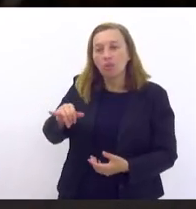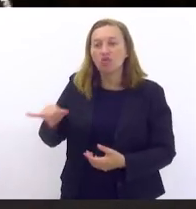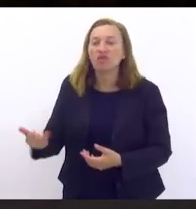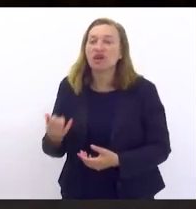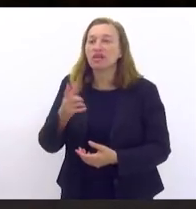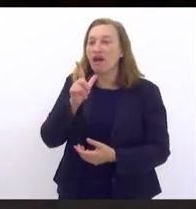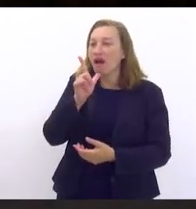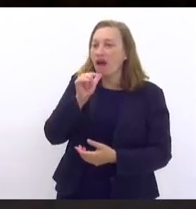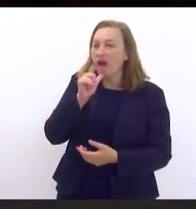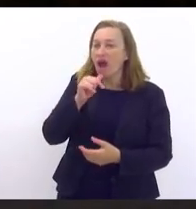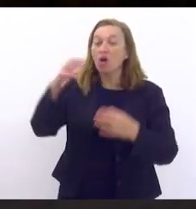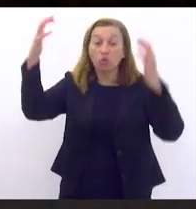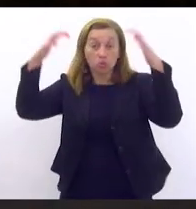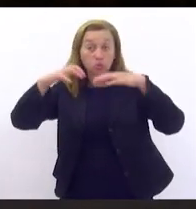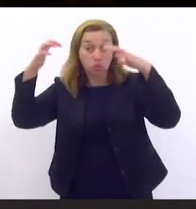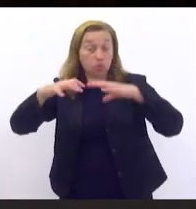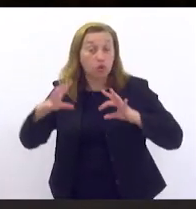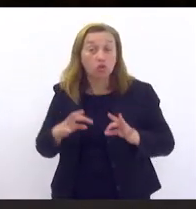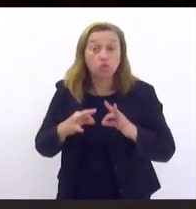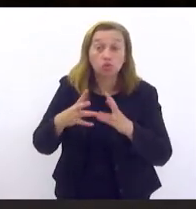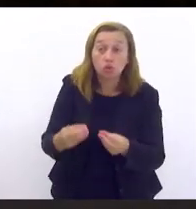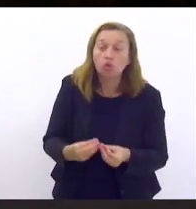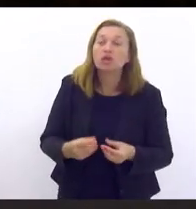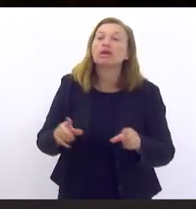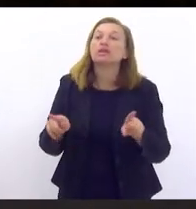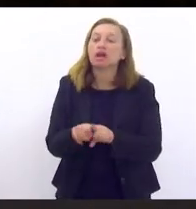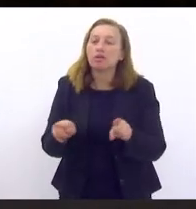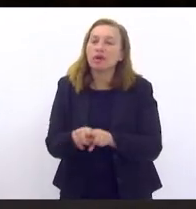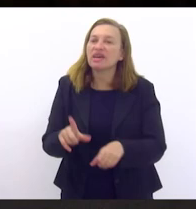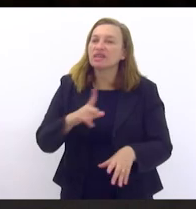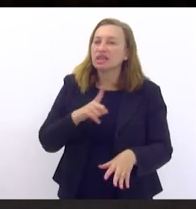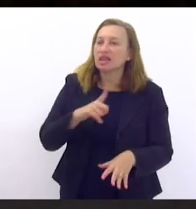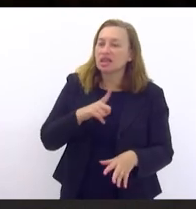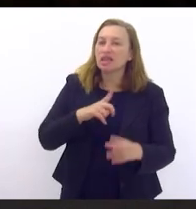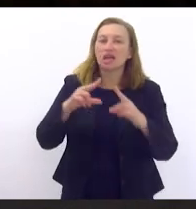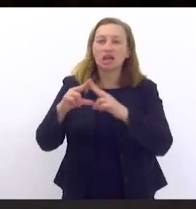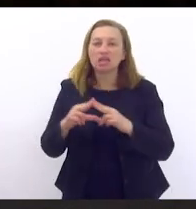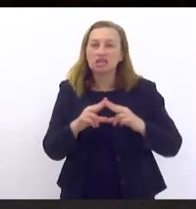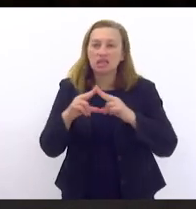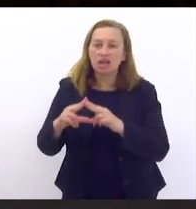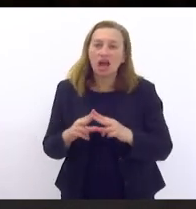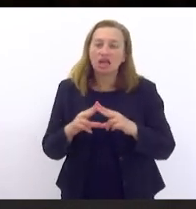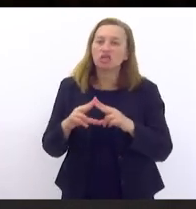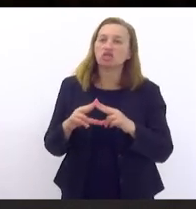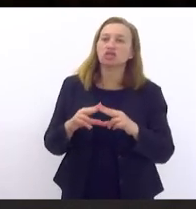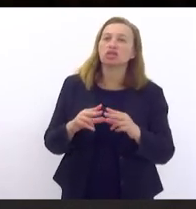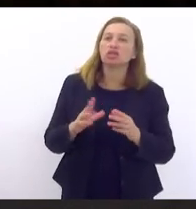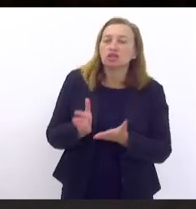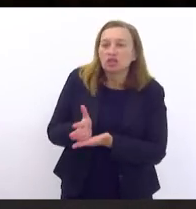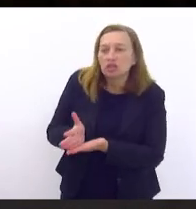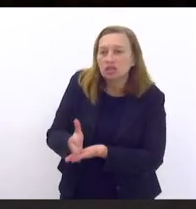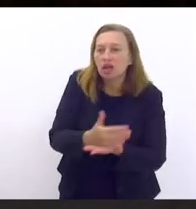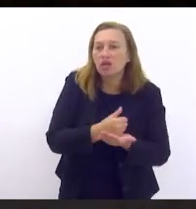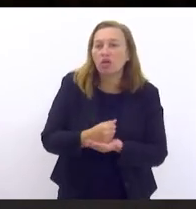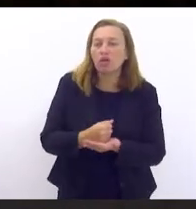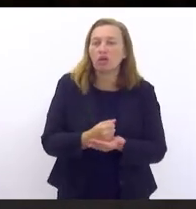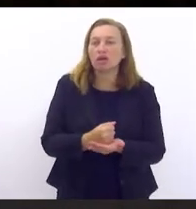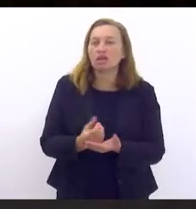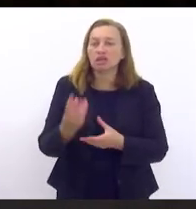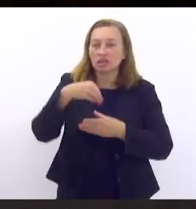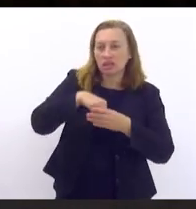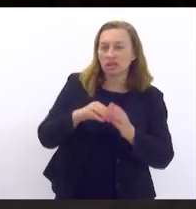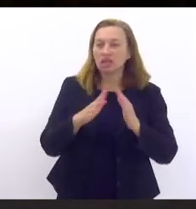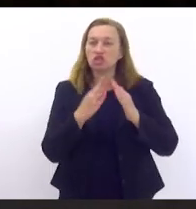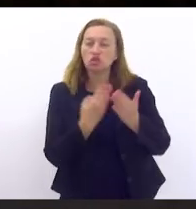o seu funcionamento e tem também toda parte da reciclagem e da coleta seletiva na escola